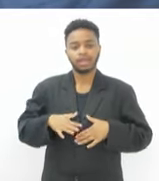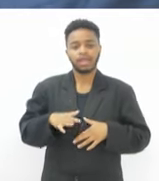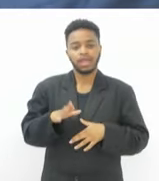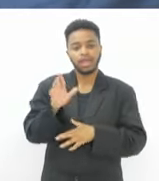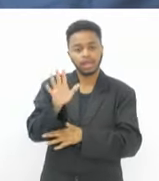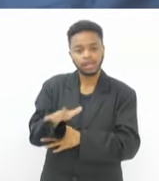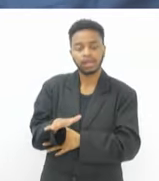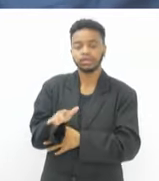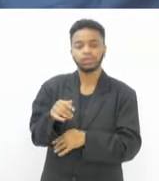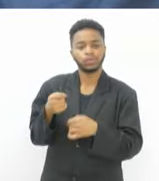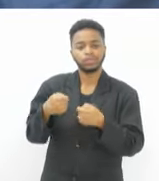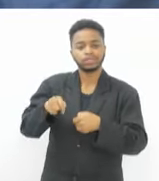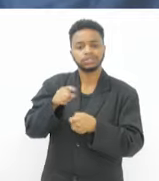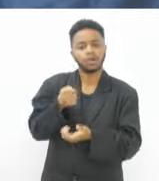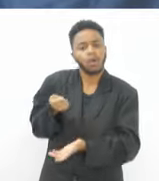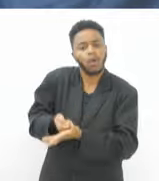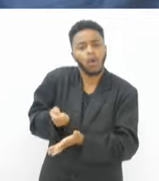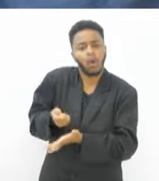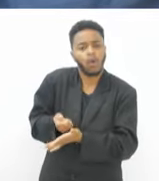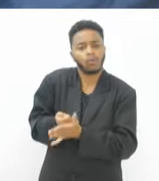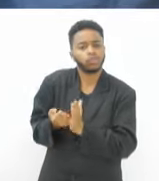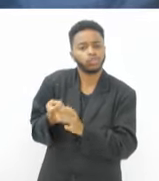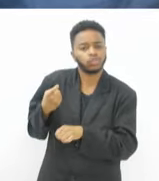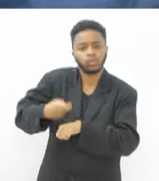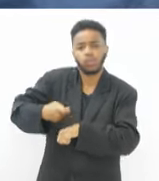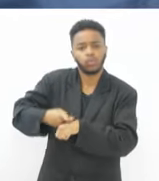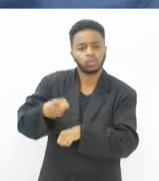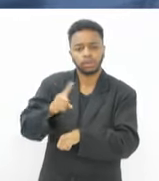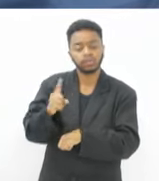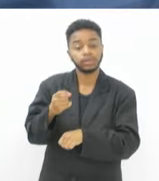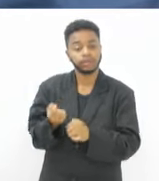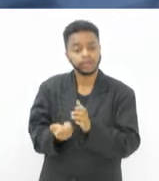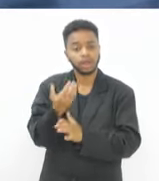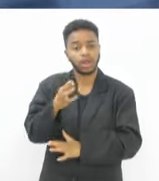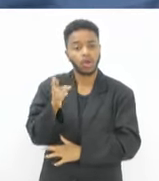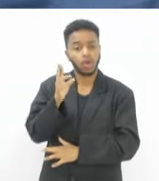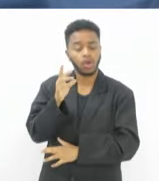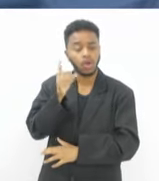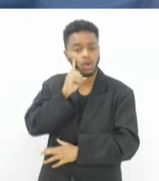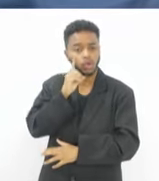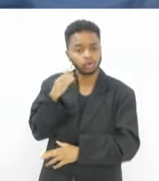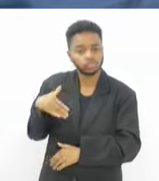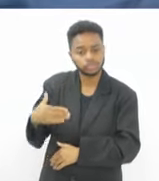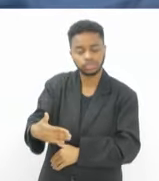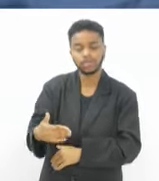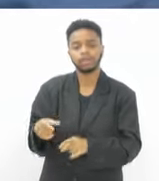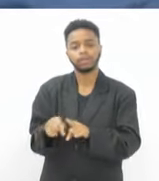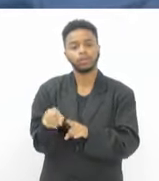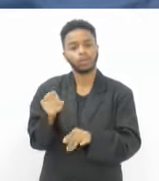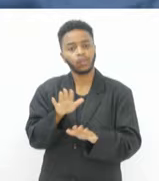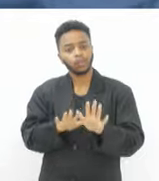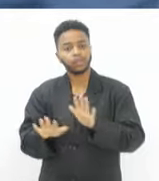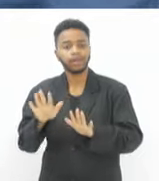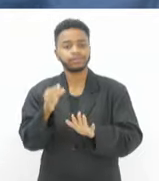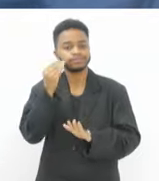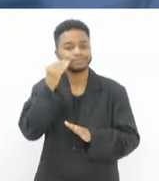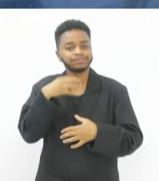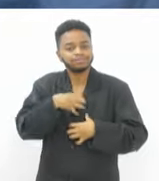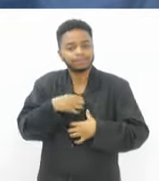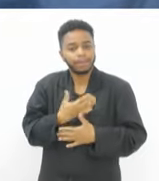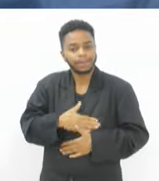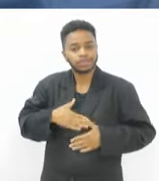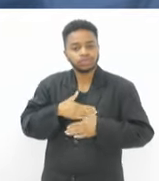exigência e estabelecer pequenas rotinas, pequenos cuidados para que a gente tenha uma rotina de prazer com a